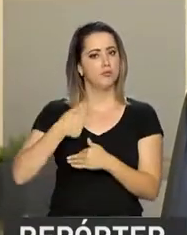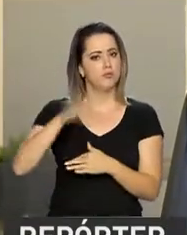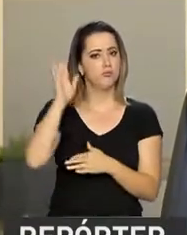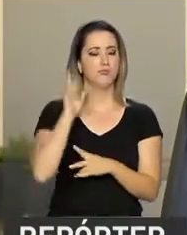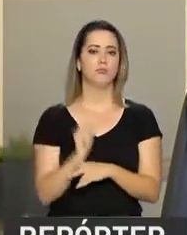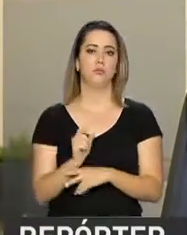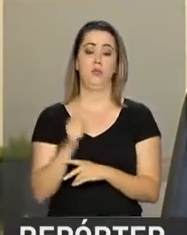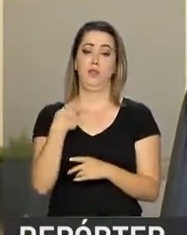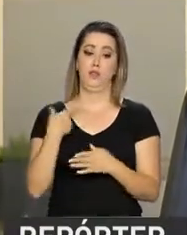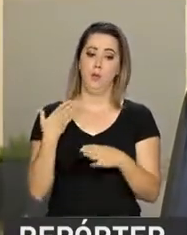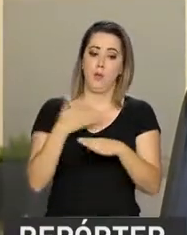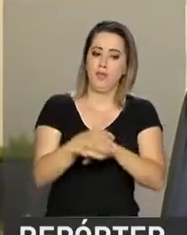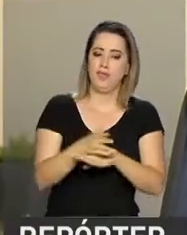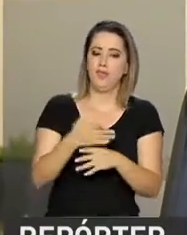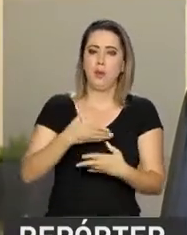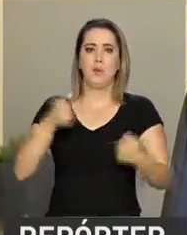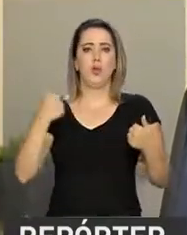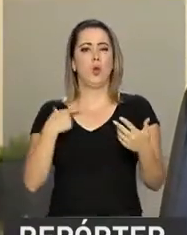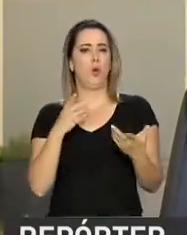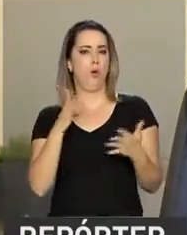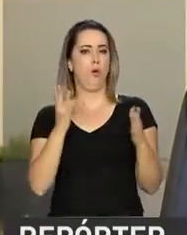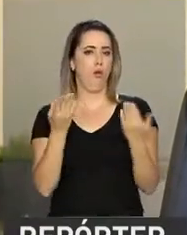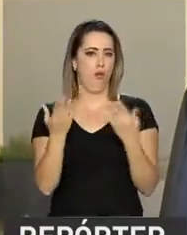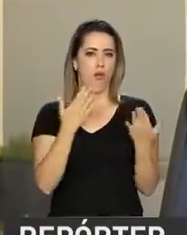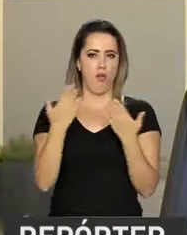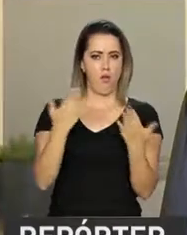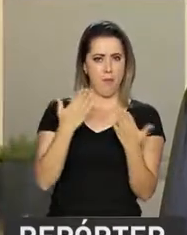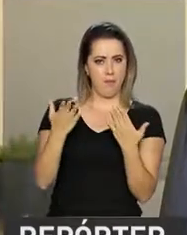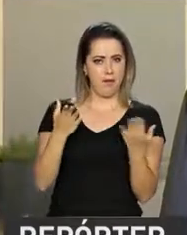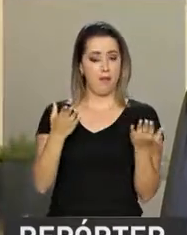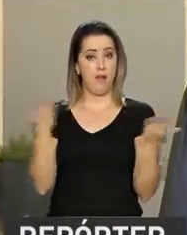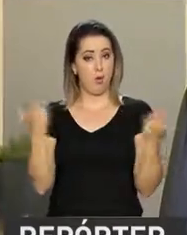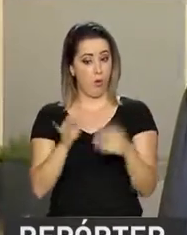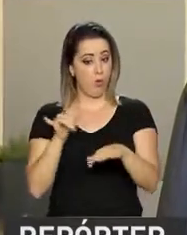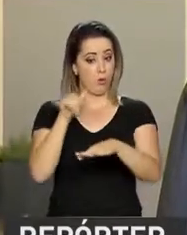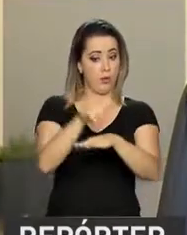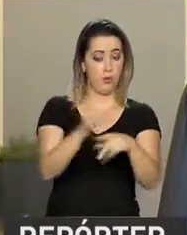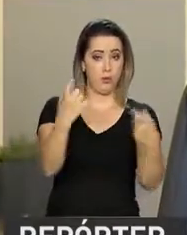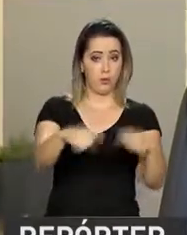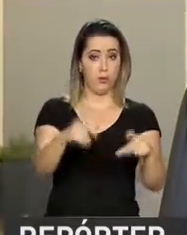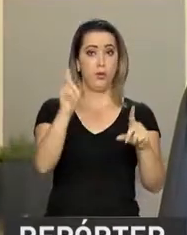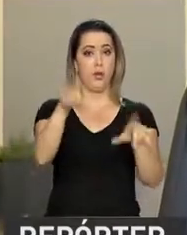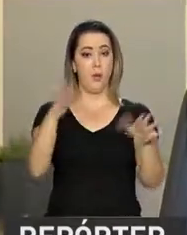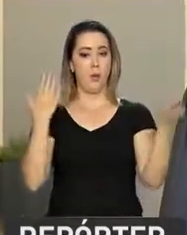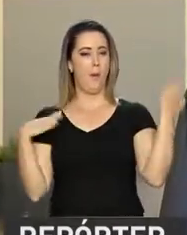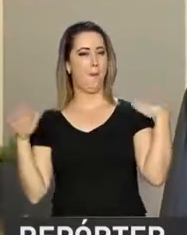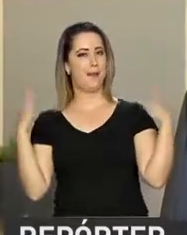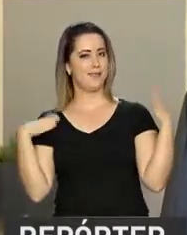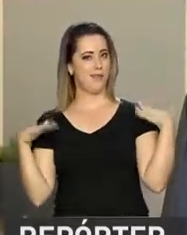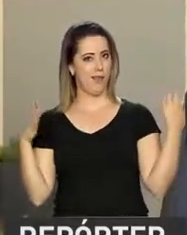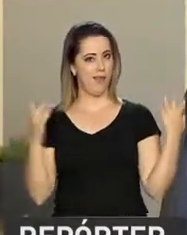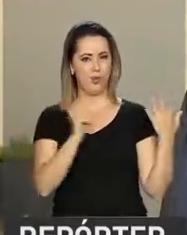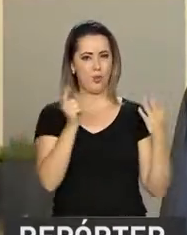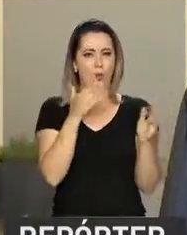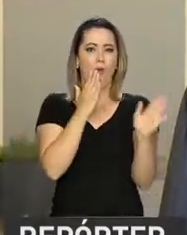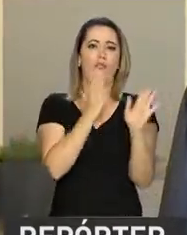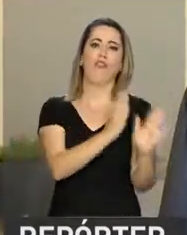um acesso ao aeroporto mais como um lazer, um prazer, né? Toda a sua experiência no transporte,